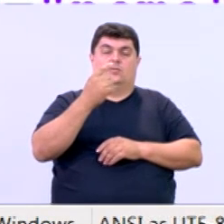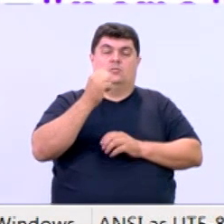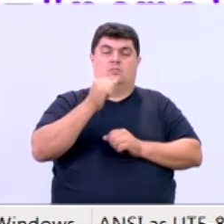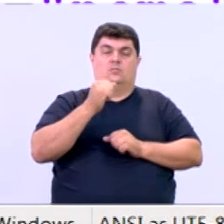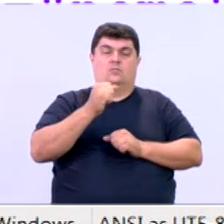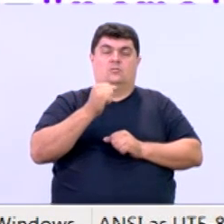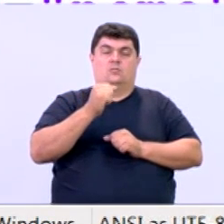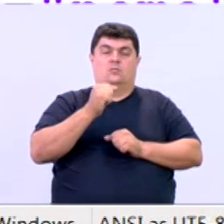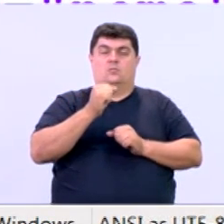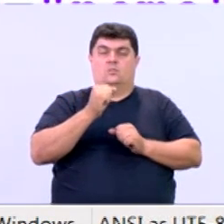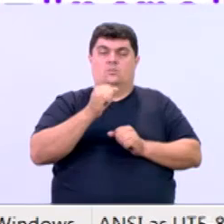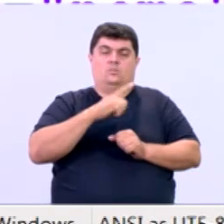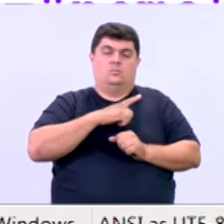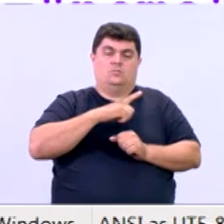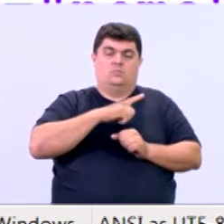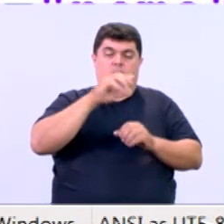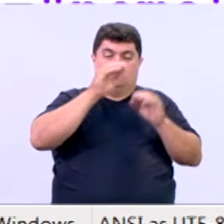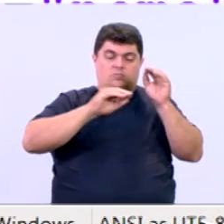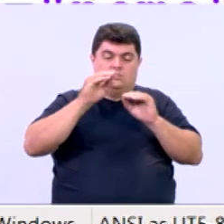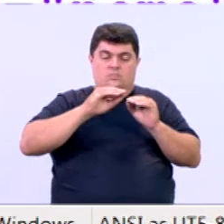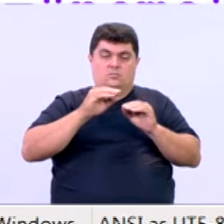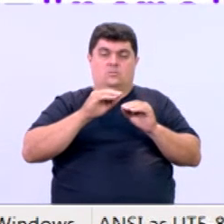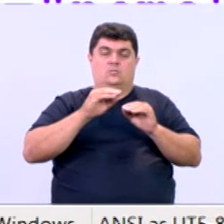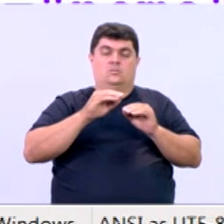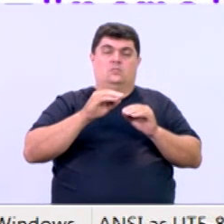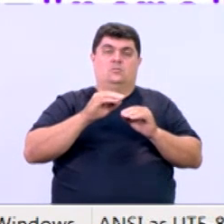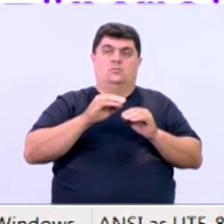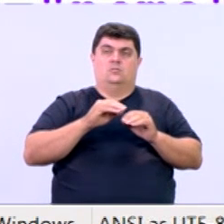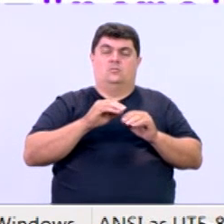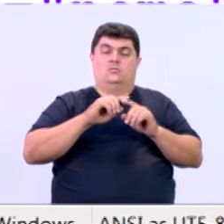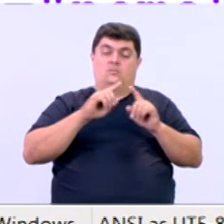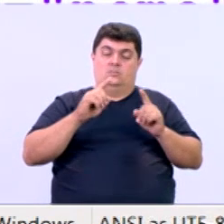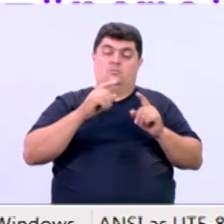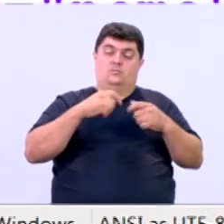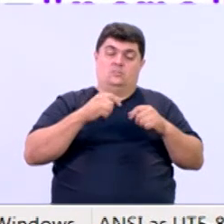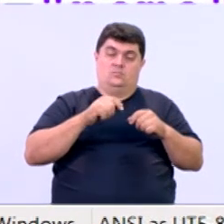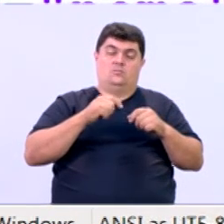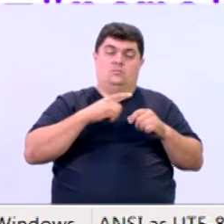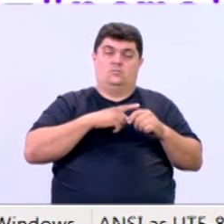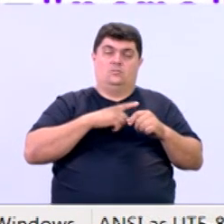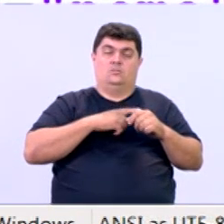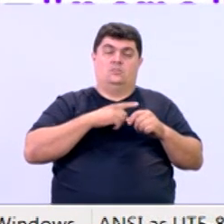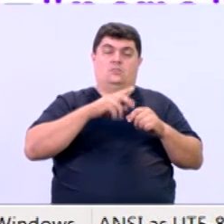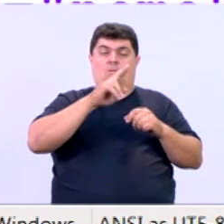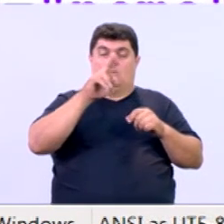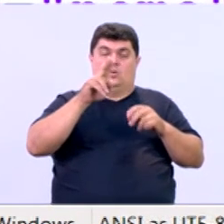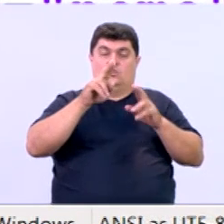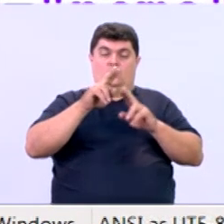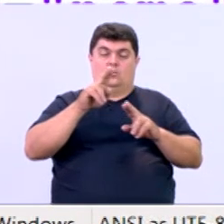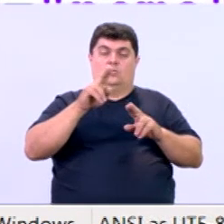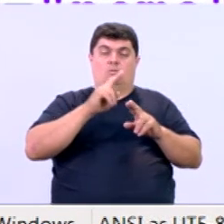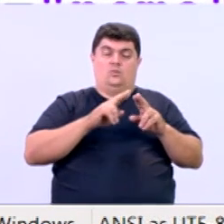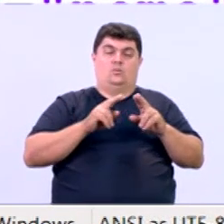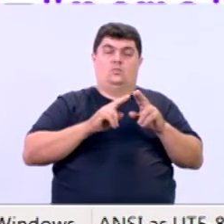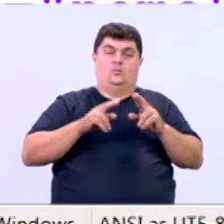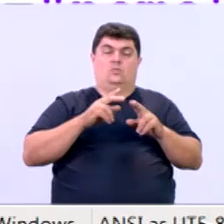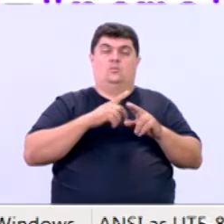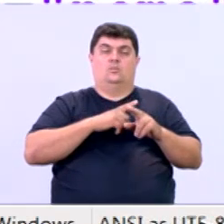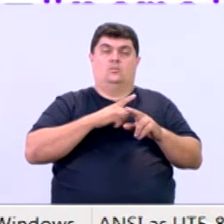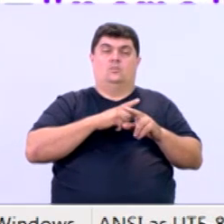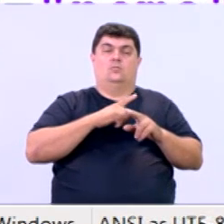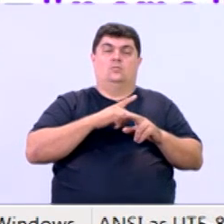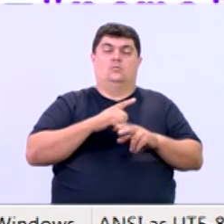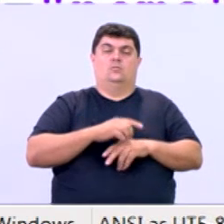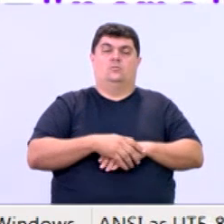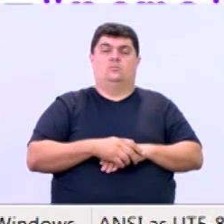ter mais de um formulário na página? Sim. Para isso eu coloco os atributos nomes, para diferenciar um formulário do